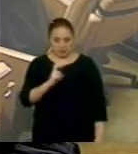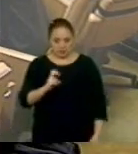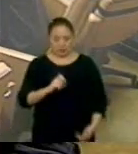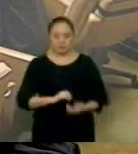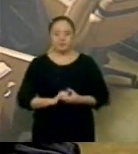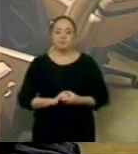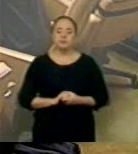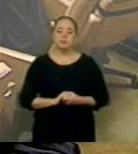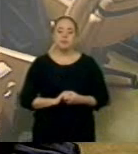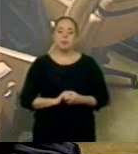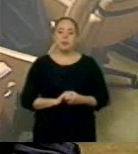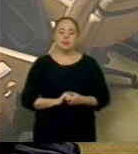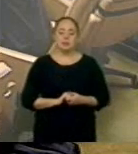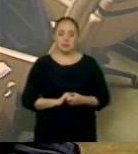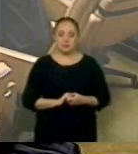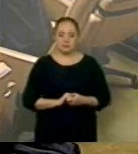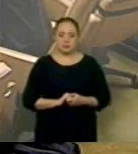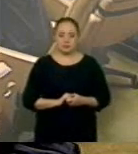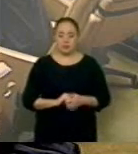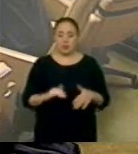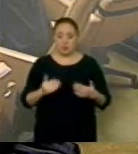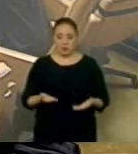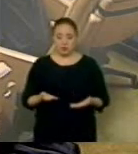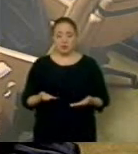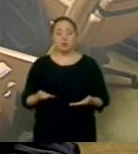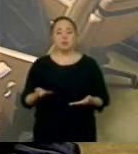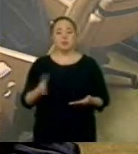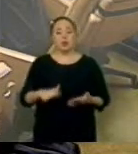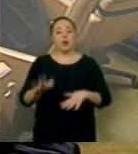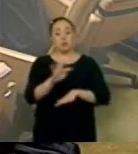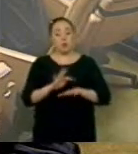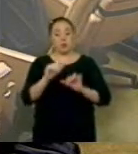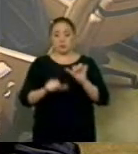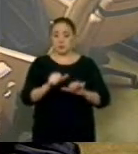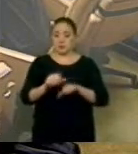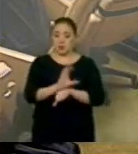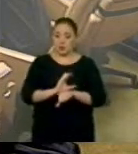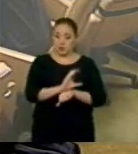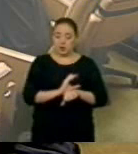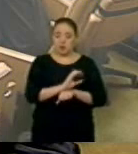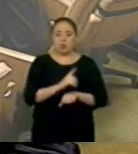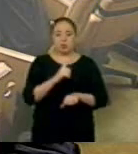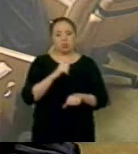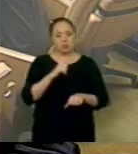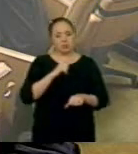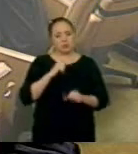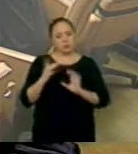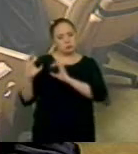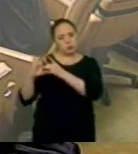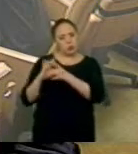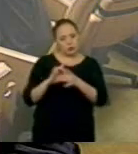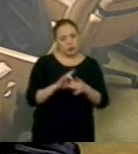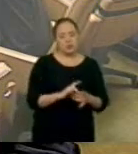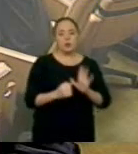tocante à imunidade formal, essa alteração na Constituição da República teve todo esse contexto. Daí